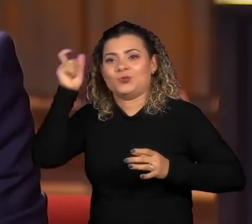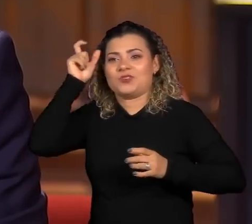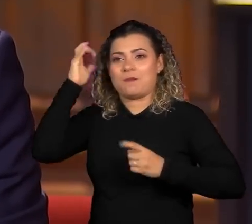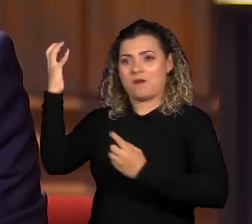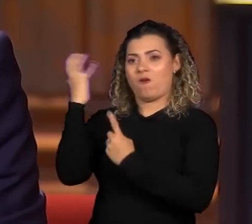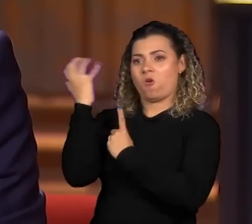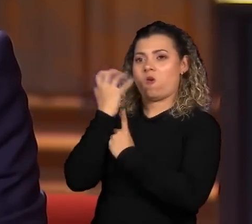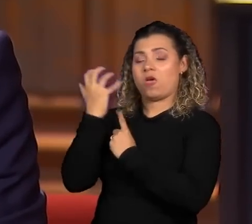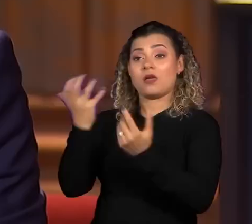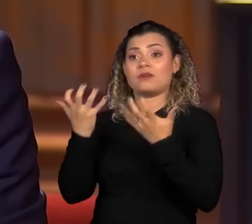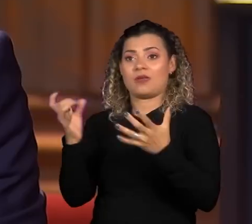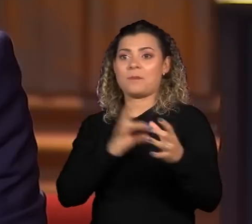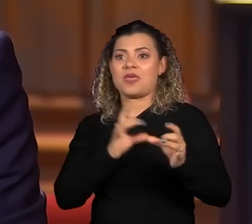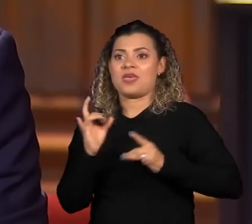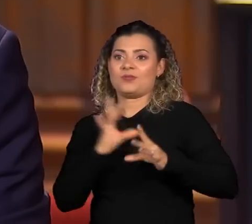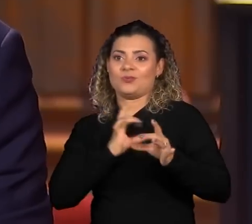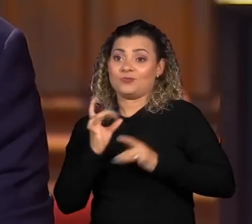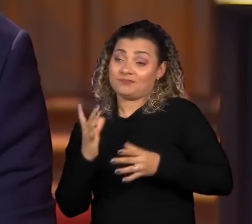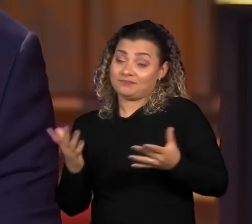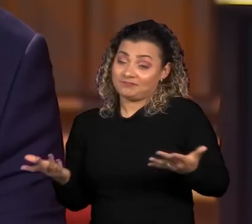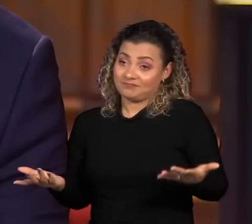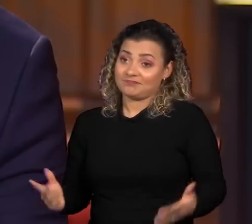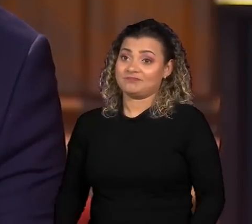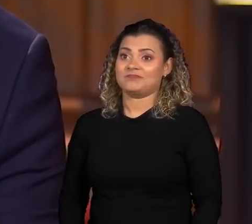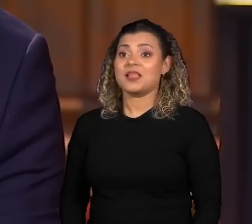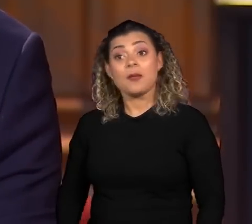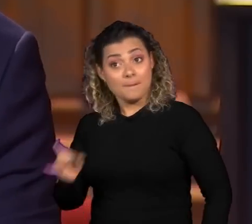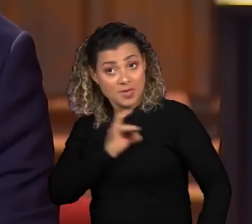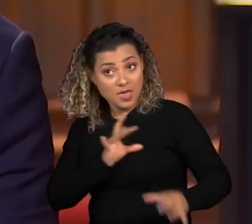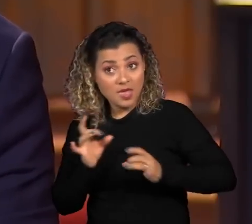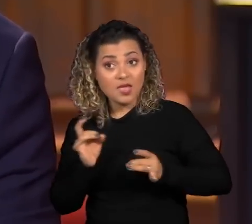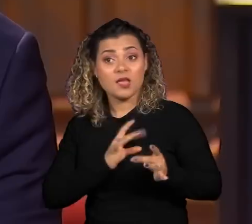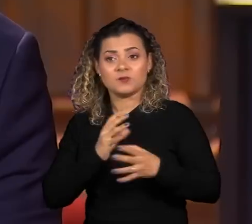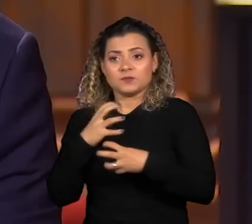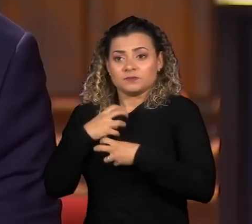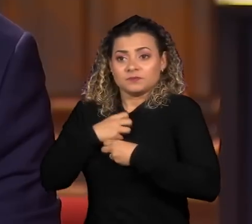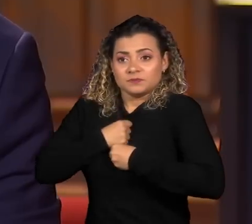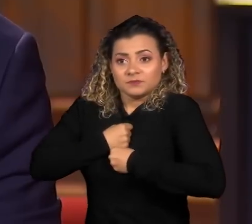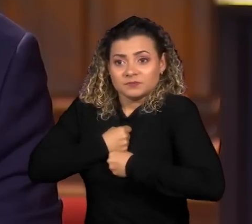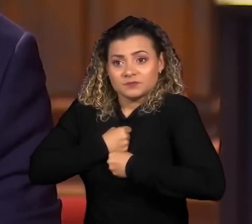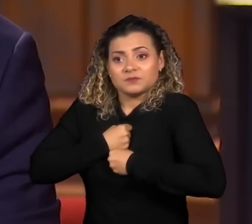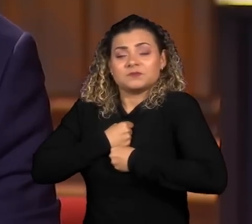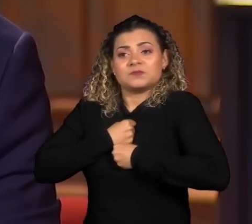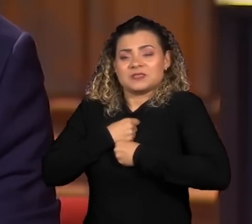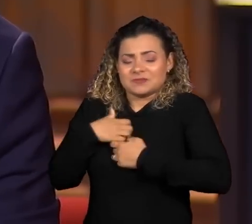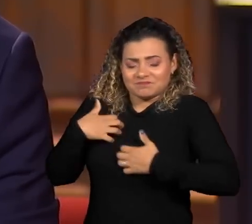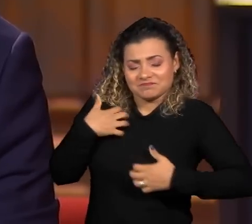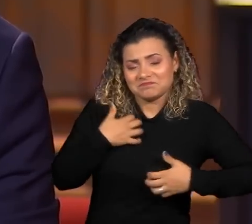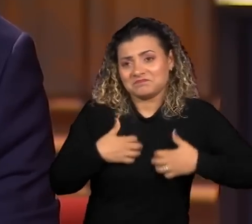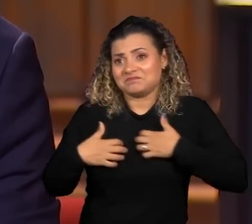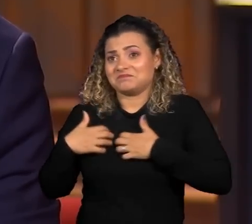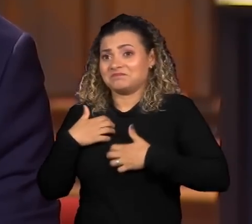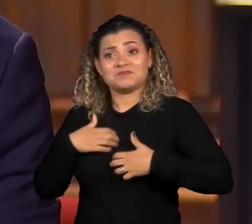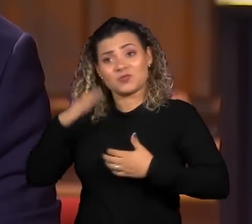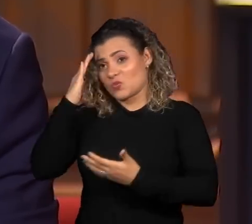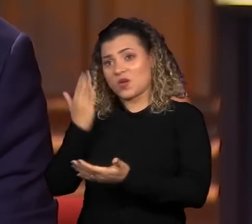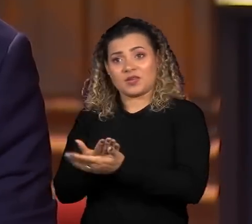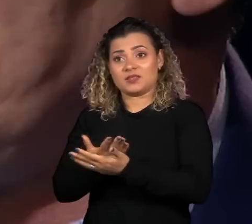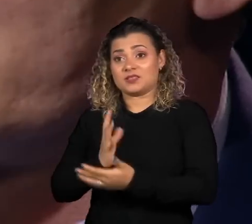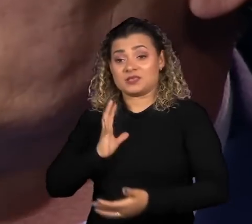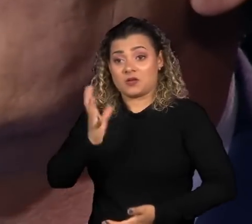Medo. O diabo espera que tenhamos medo. Medo que nos leva a desacreditar da nossa